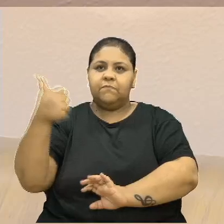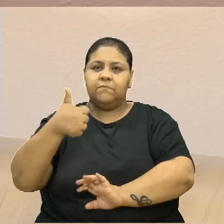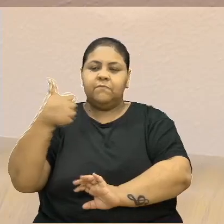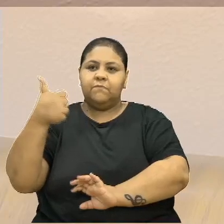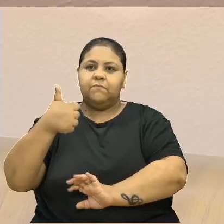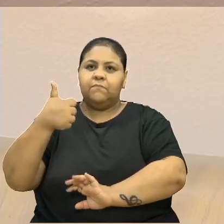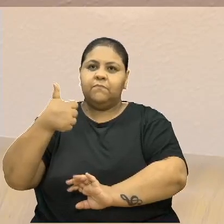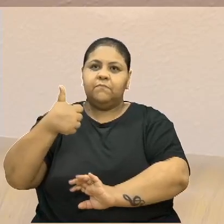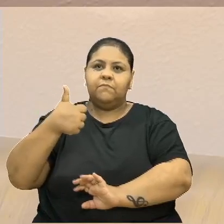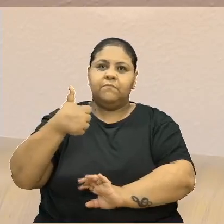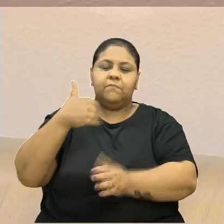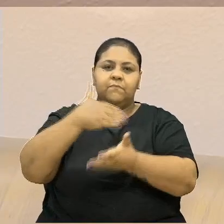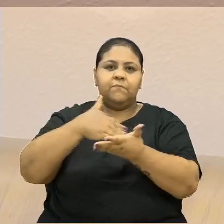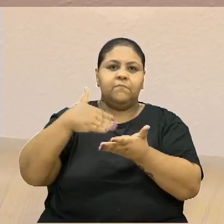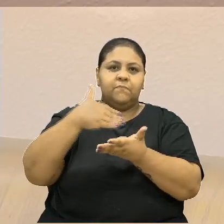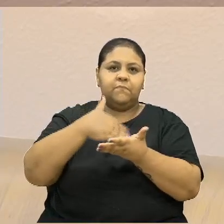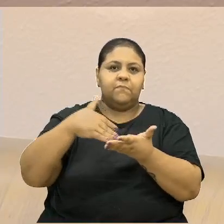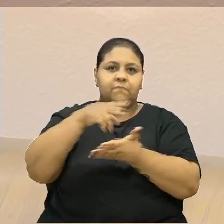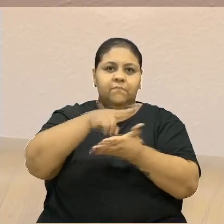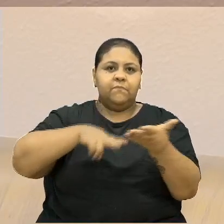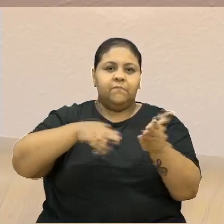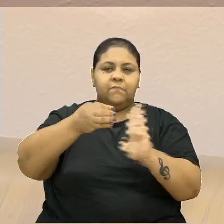faça a leitura do ofício número